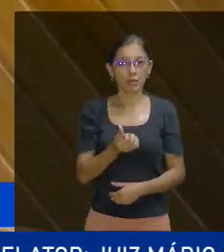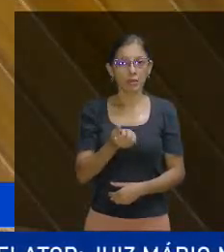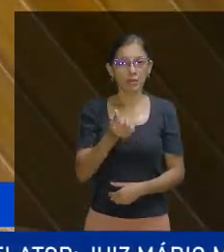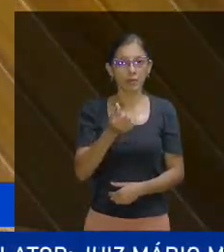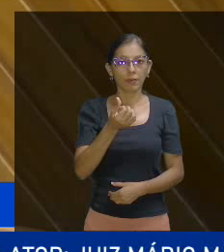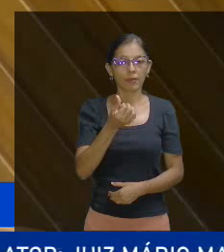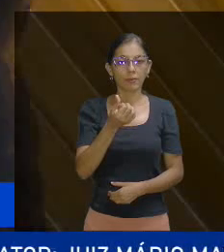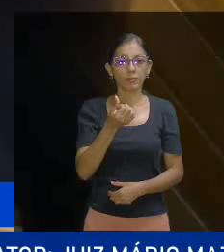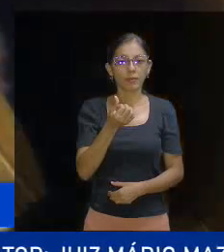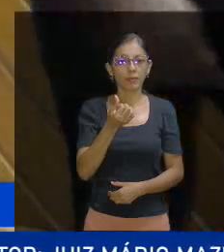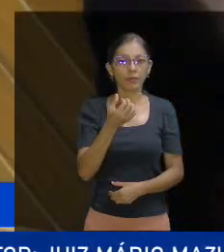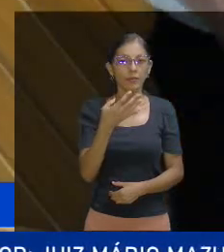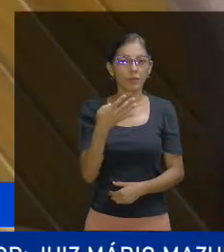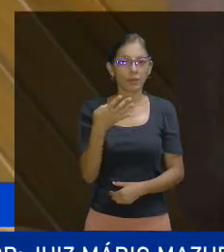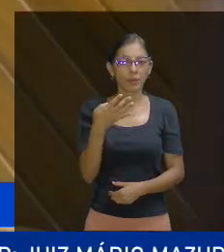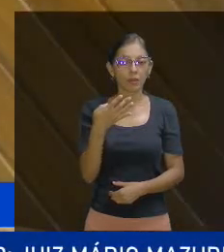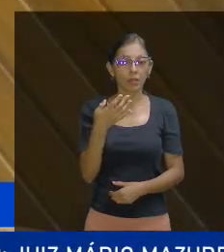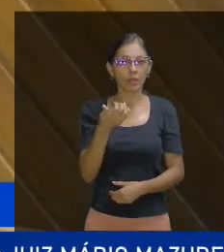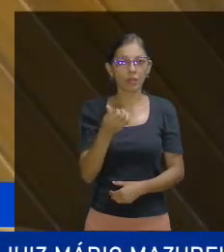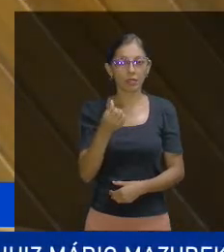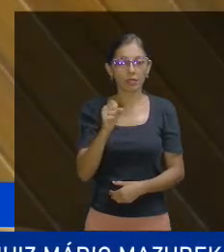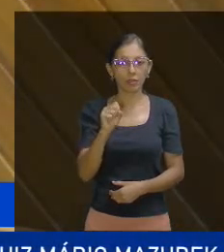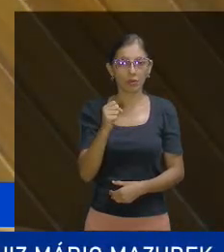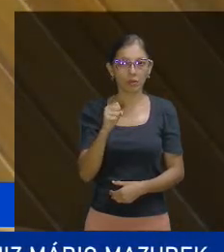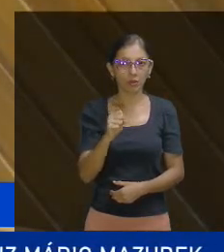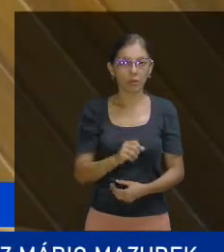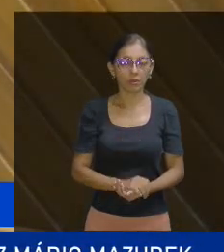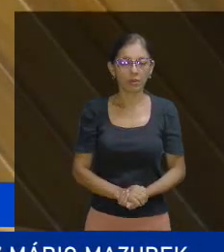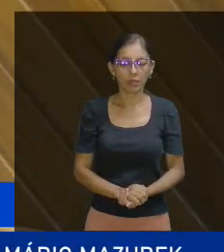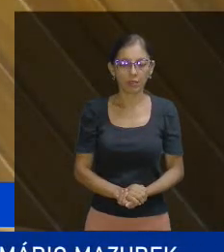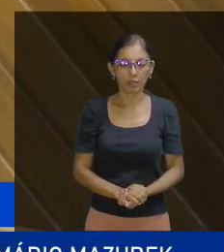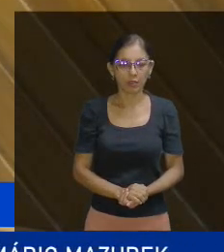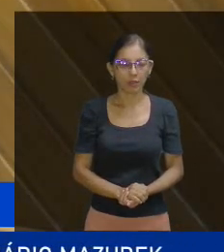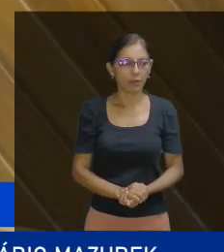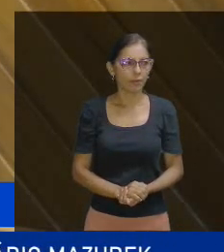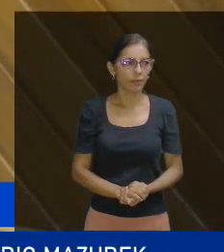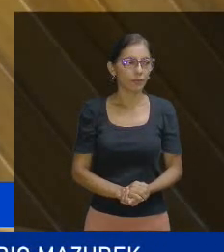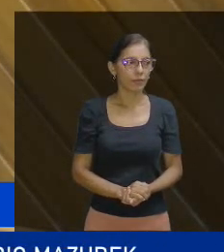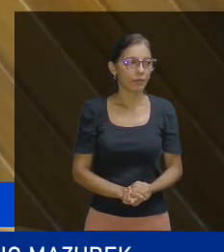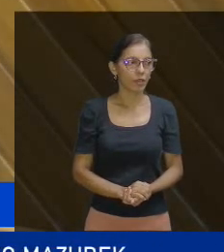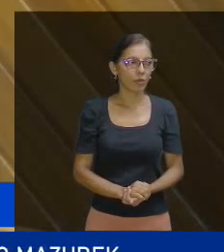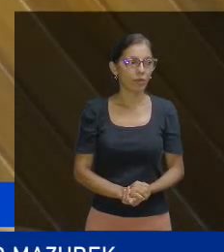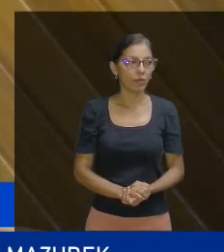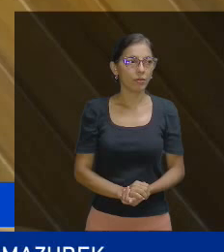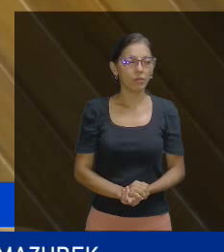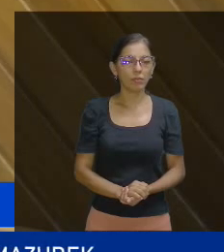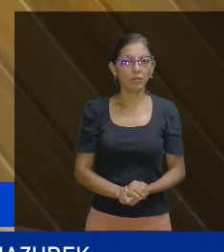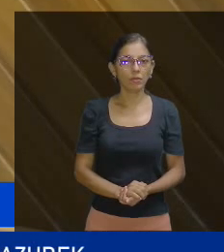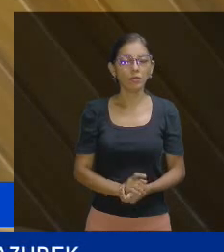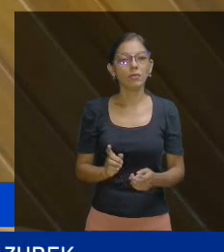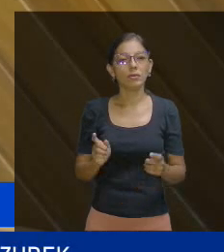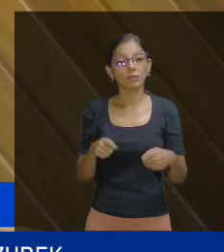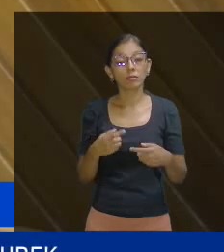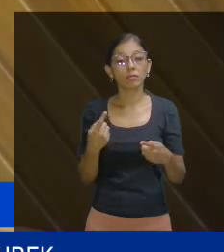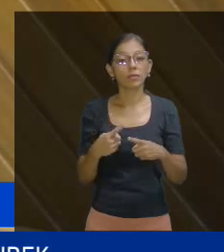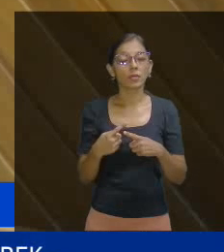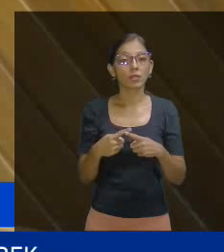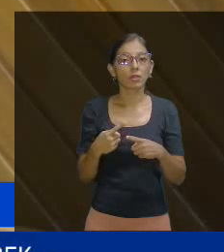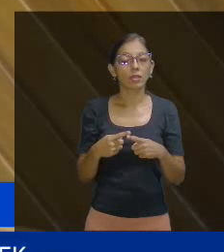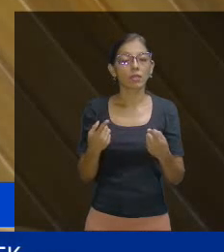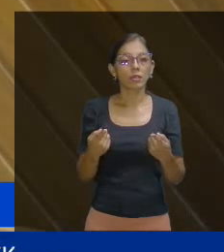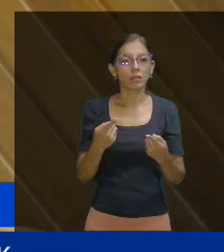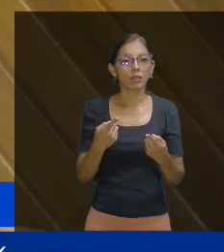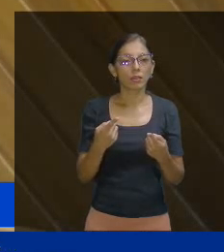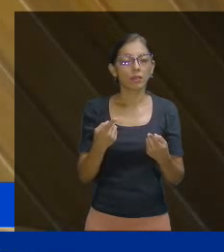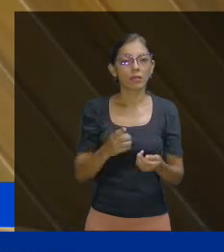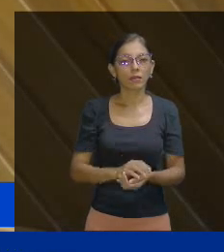060-1664-58 Foco no vice-presidente do TRE e corregedor, desembargador Agostinho Silvério. Ele é branco, de cabelos castanhos escuros, curtos,